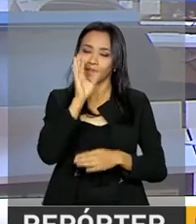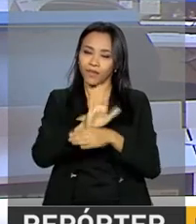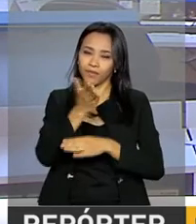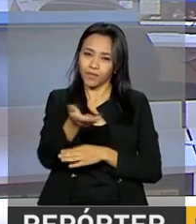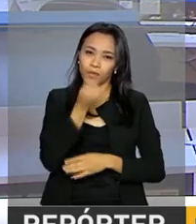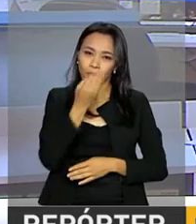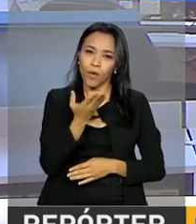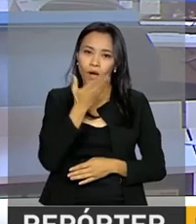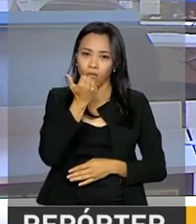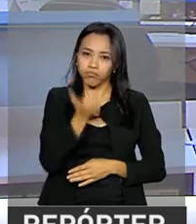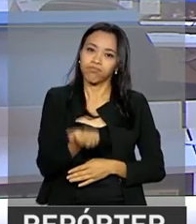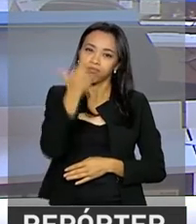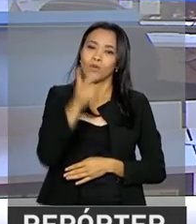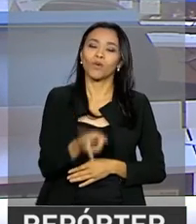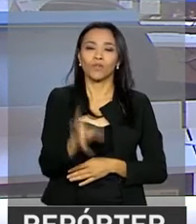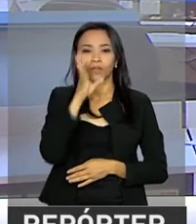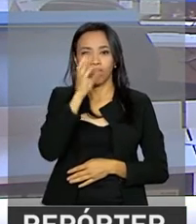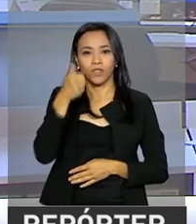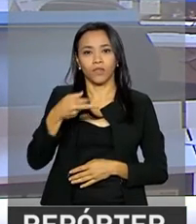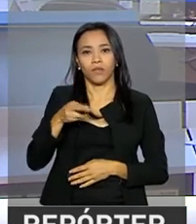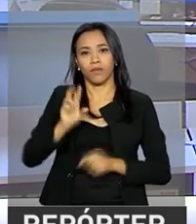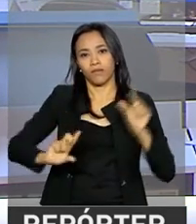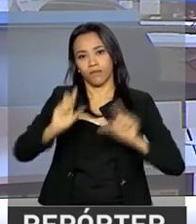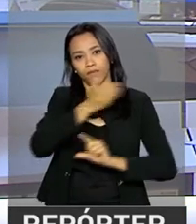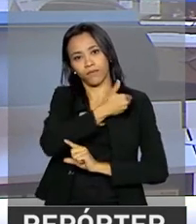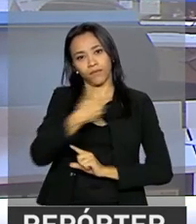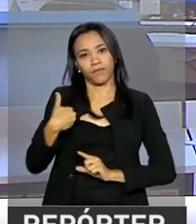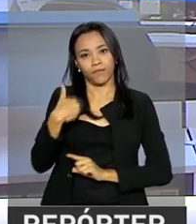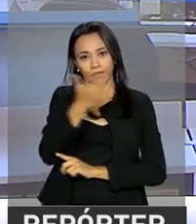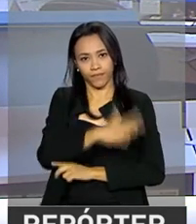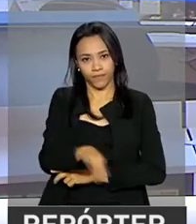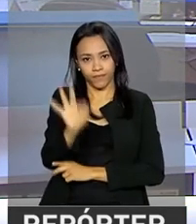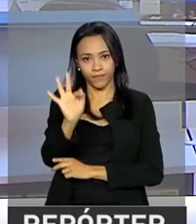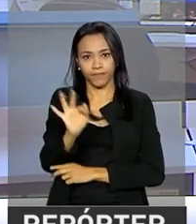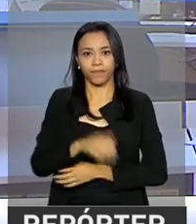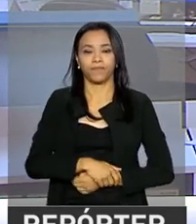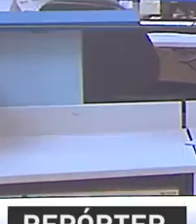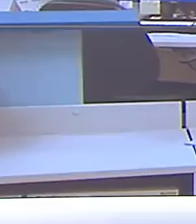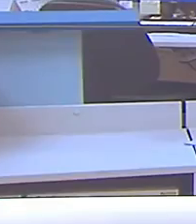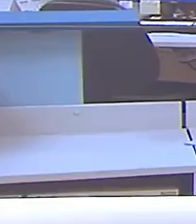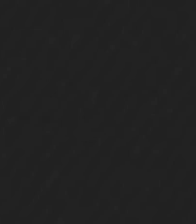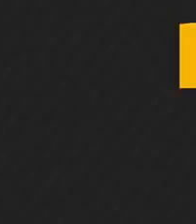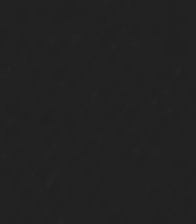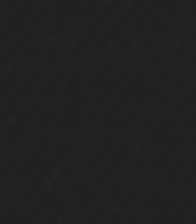boa tarde para você, um bom almoço e continue com a gente aqui na TV NBR, a TV do Governo Federal.